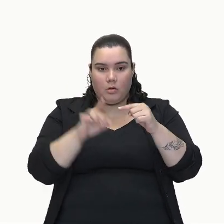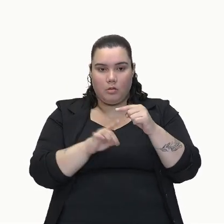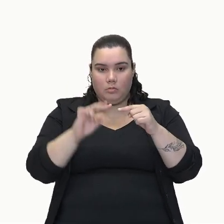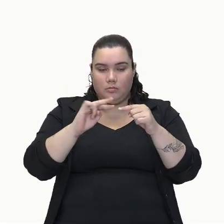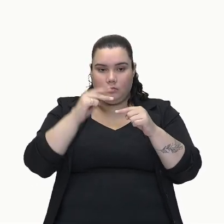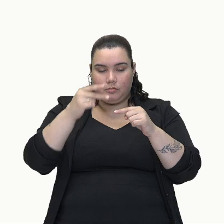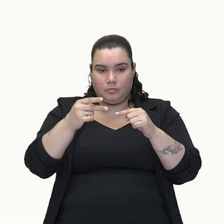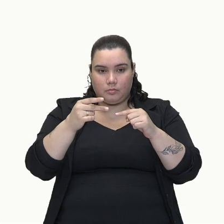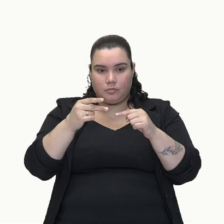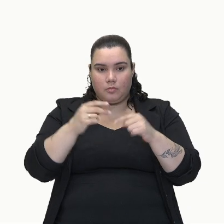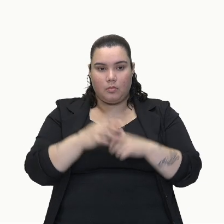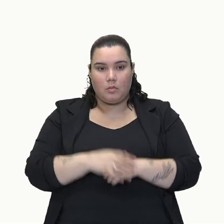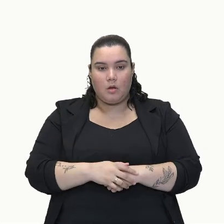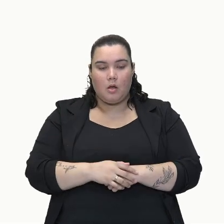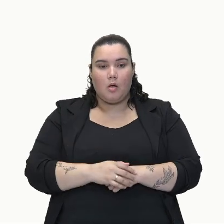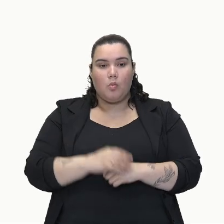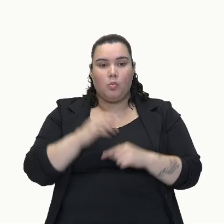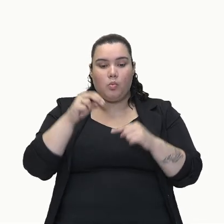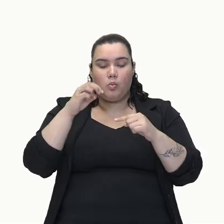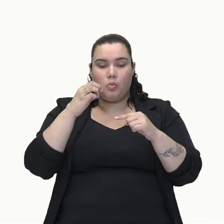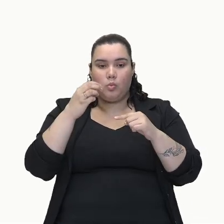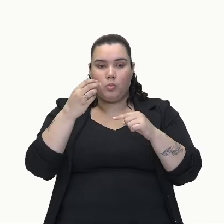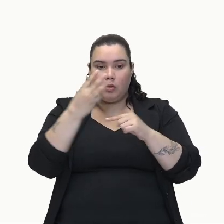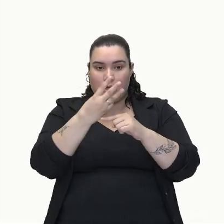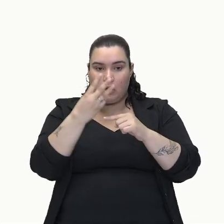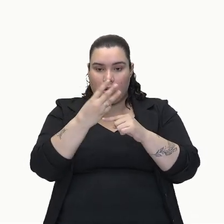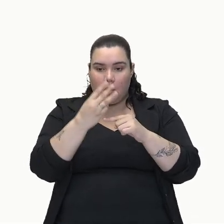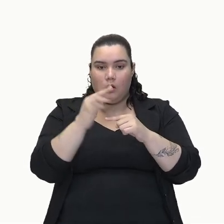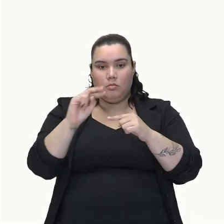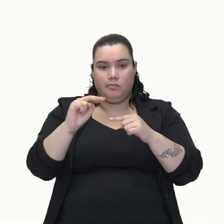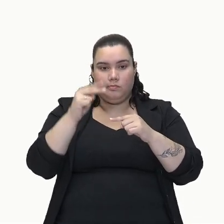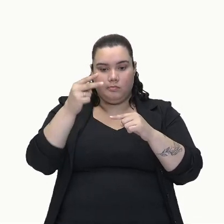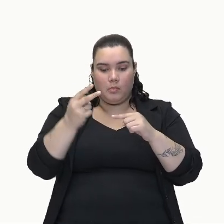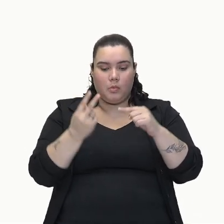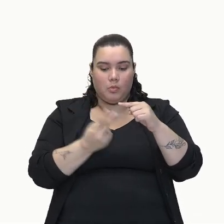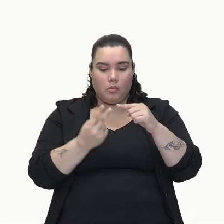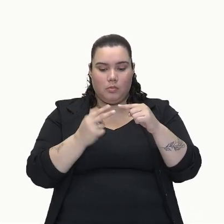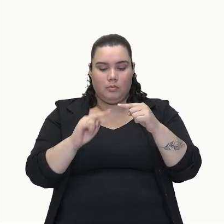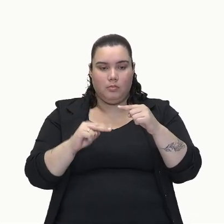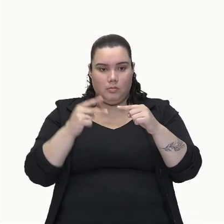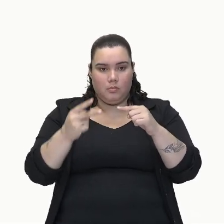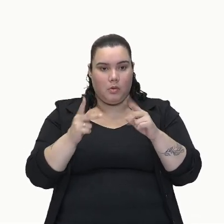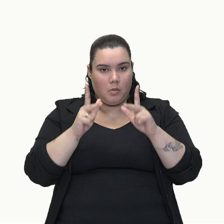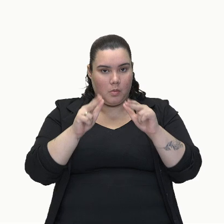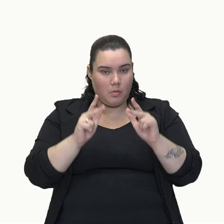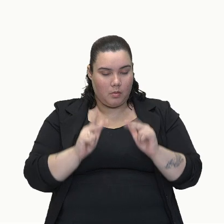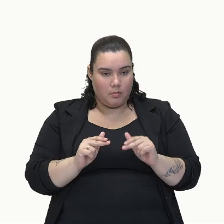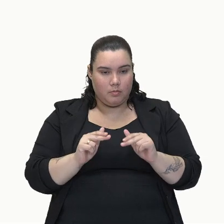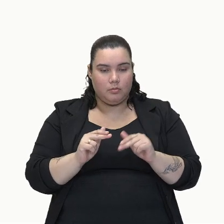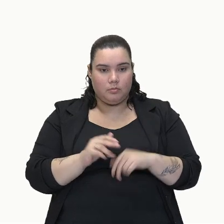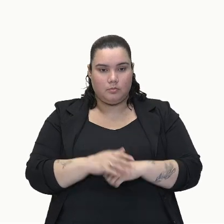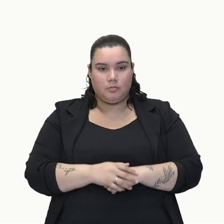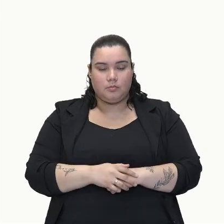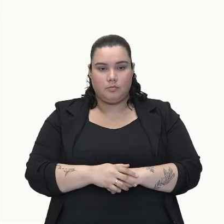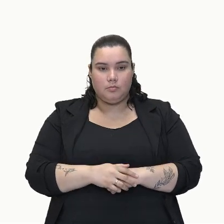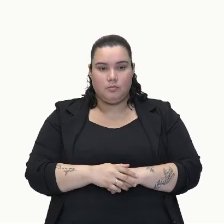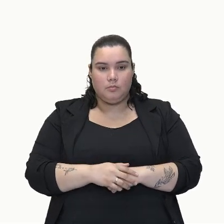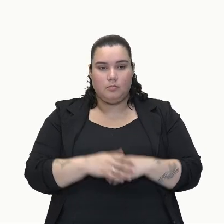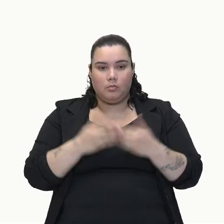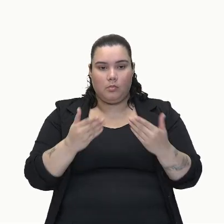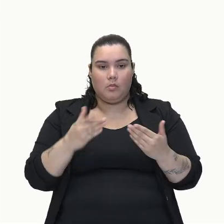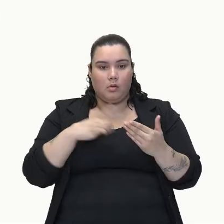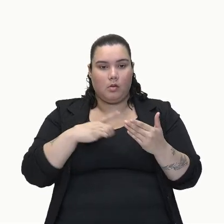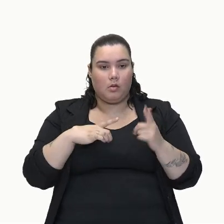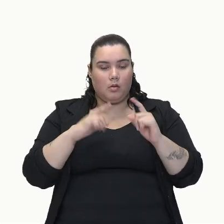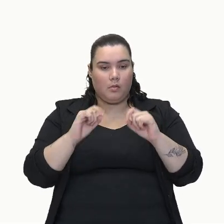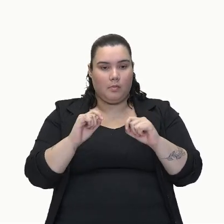3 é elevado ao quadrado, e o denominador 2 também é elevado ao quadrado. Então, nós vamos